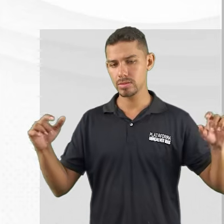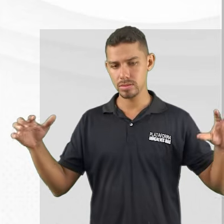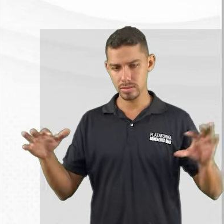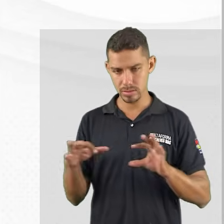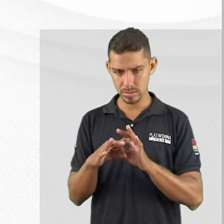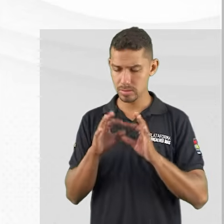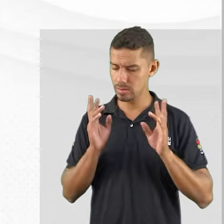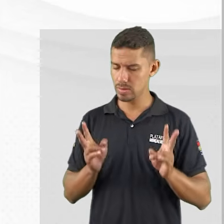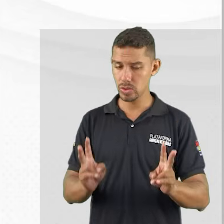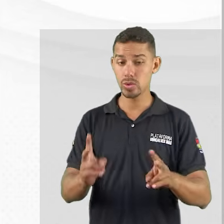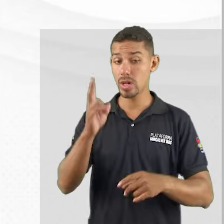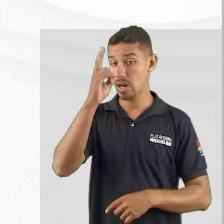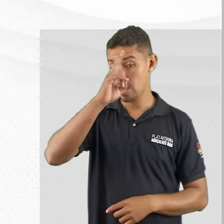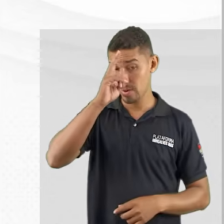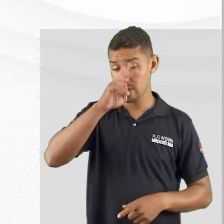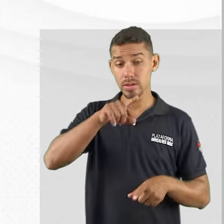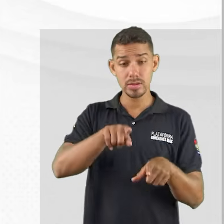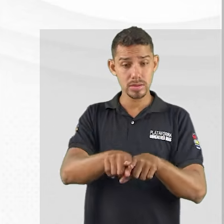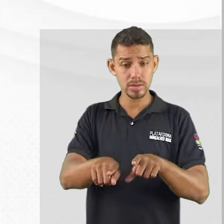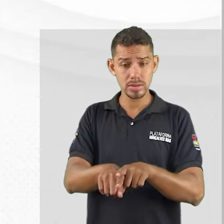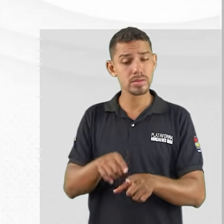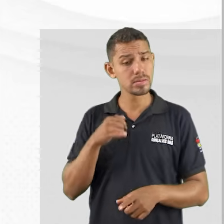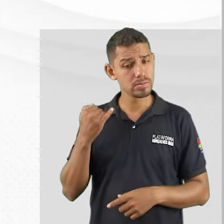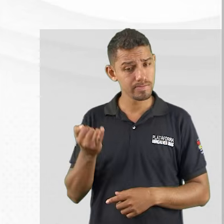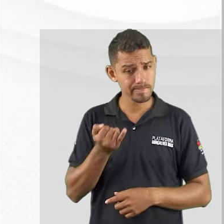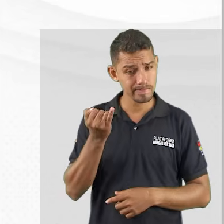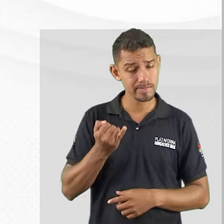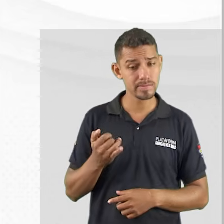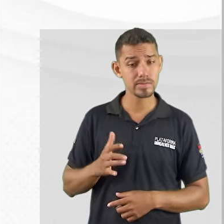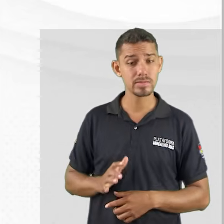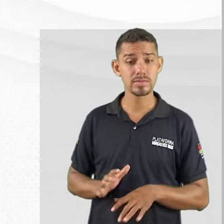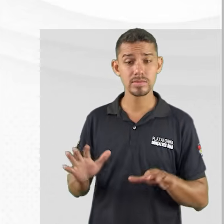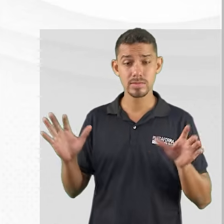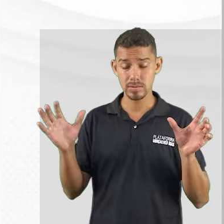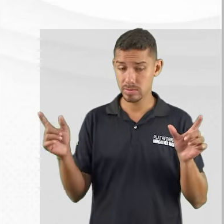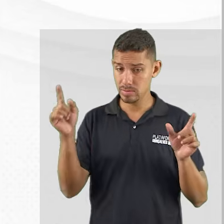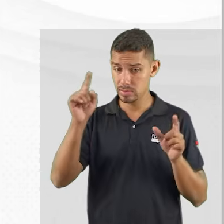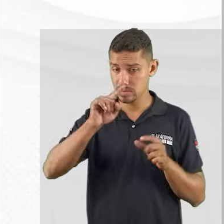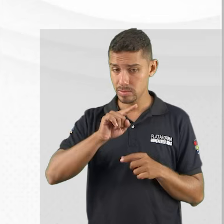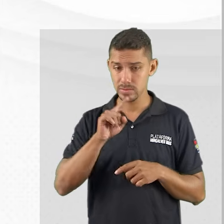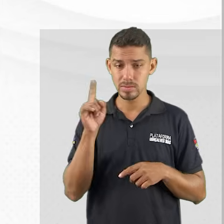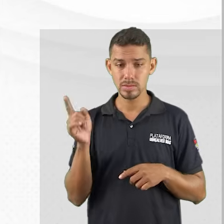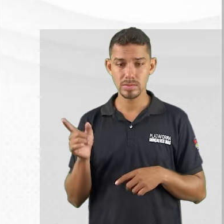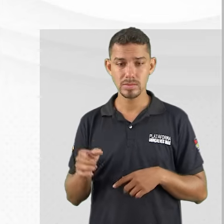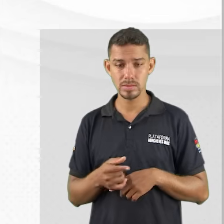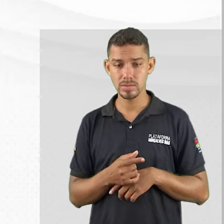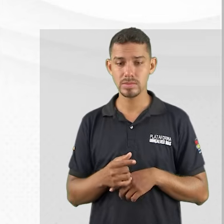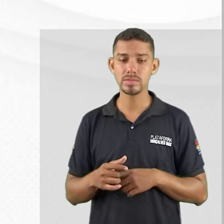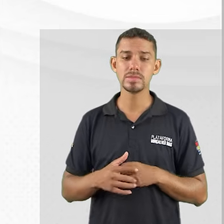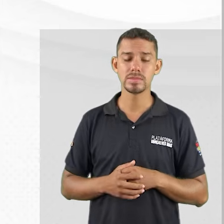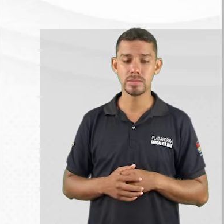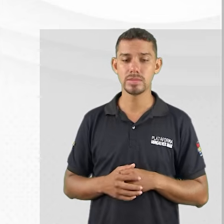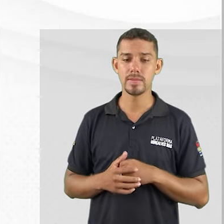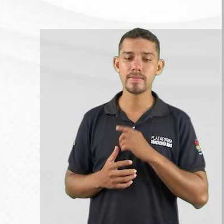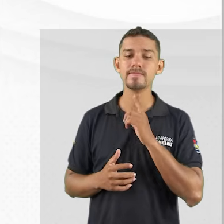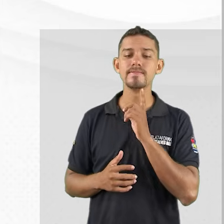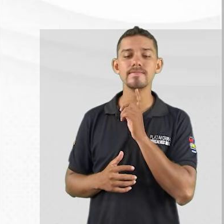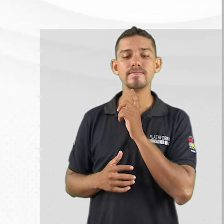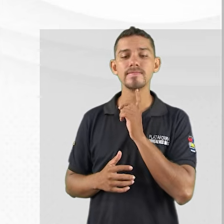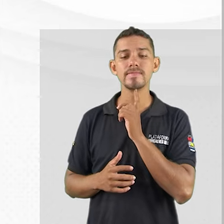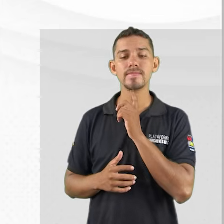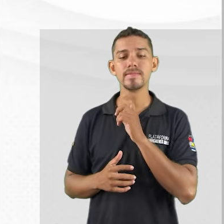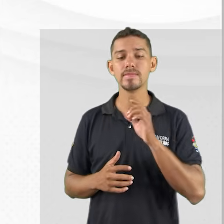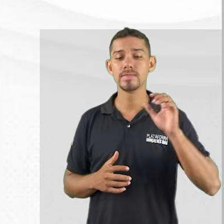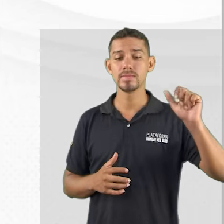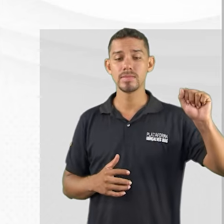guanina. Lembrando também, é importante frisar que a ligação, a ponte de hidrogênio da timina e da adenina, ela é feita